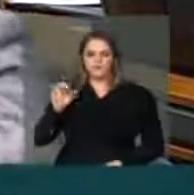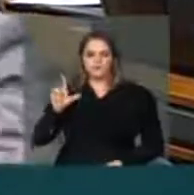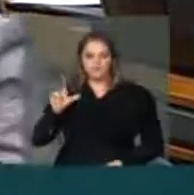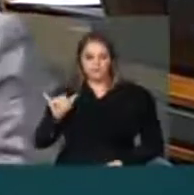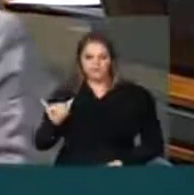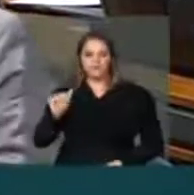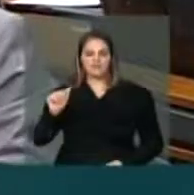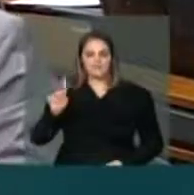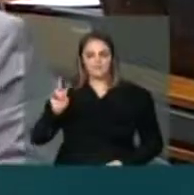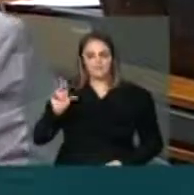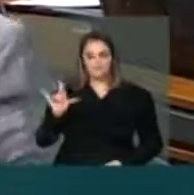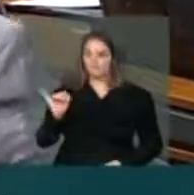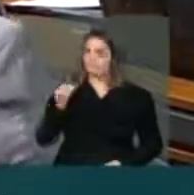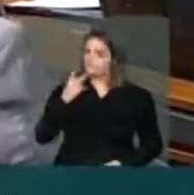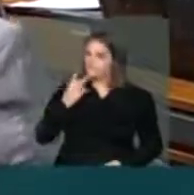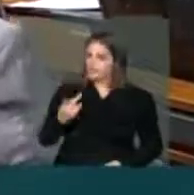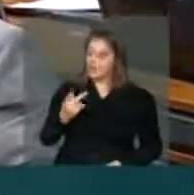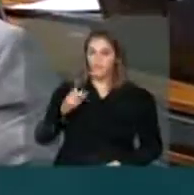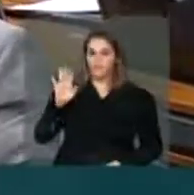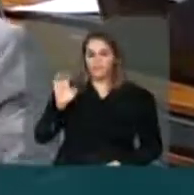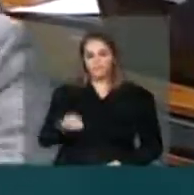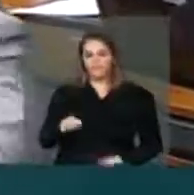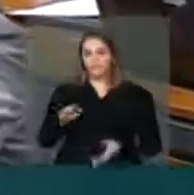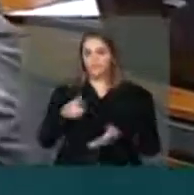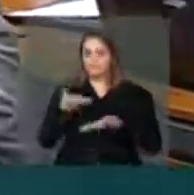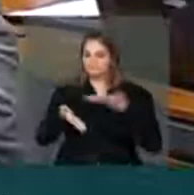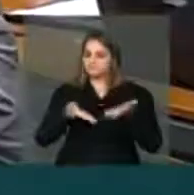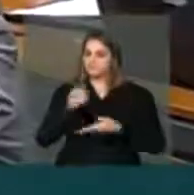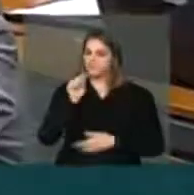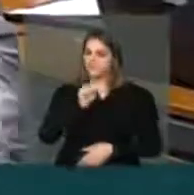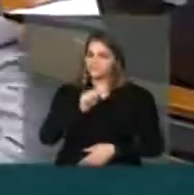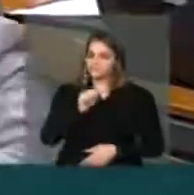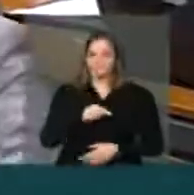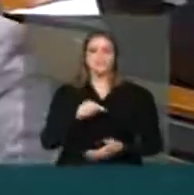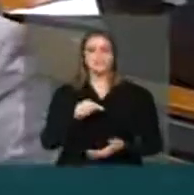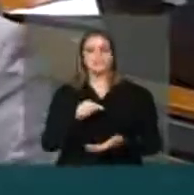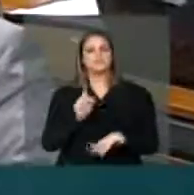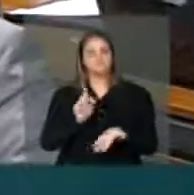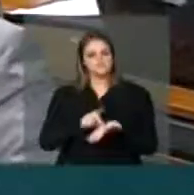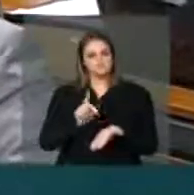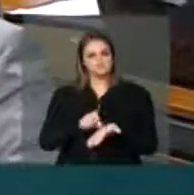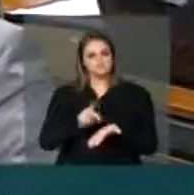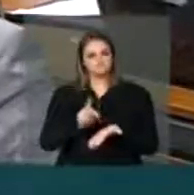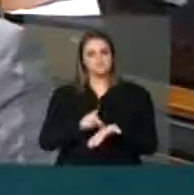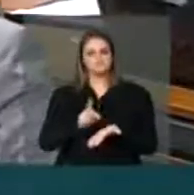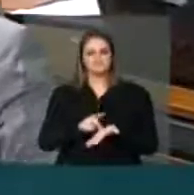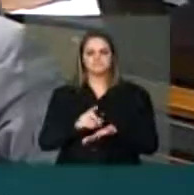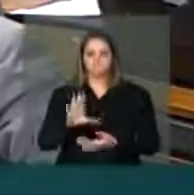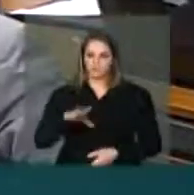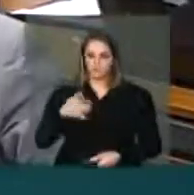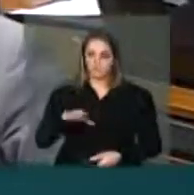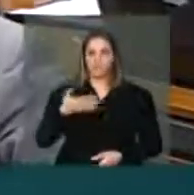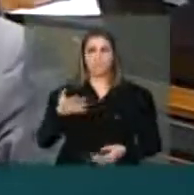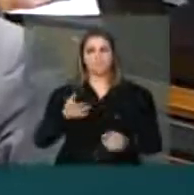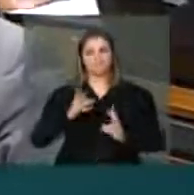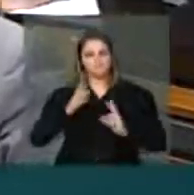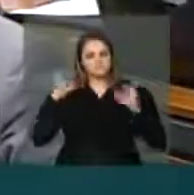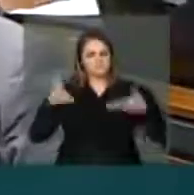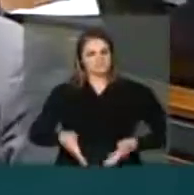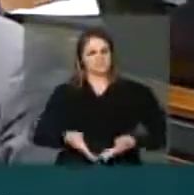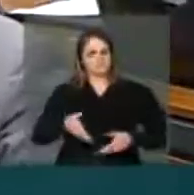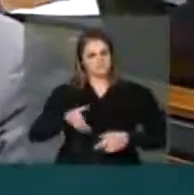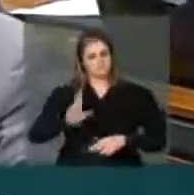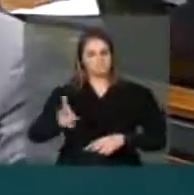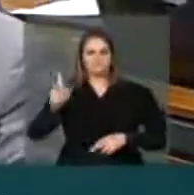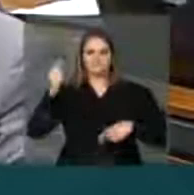que falou aqui de Vossa Excelência, da disposição que o senhor tem de debater e estar sempre disposto a esse